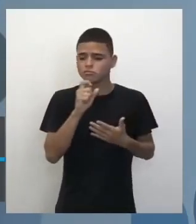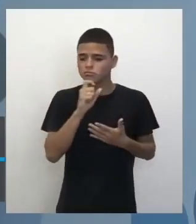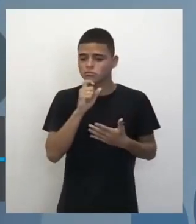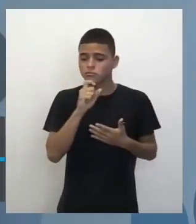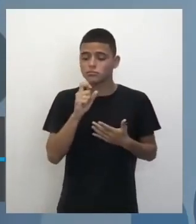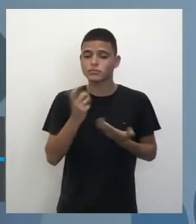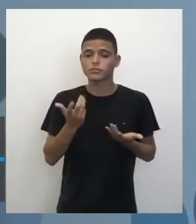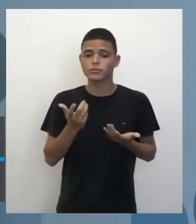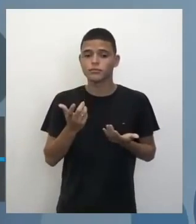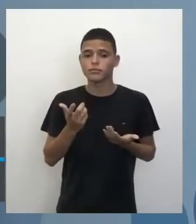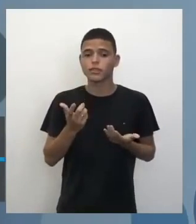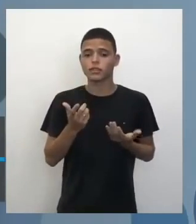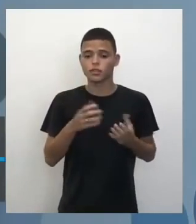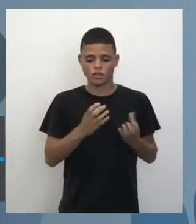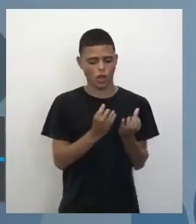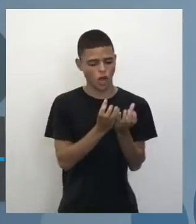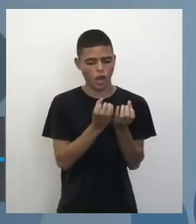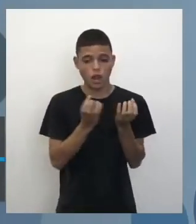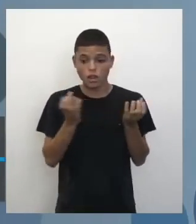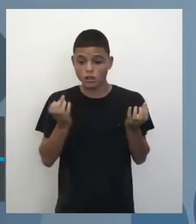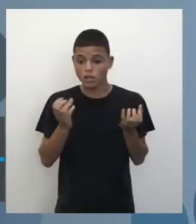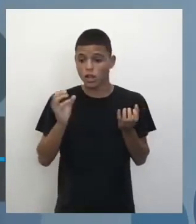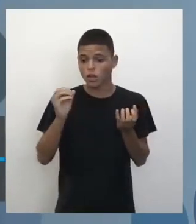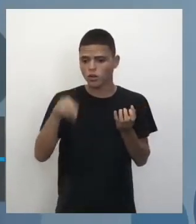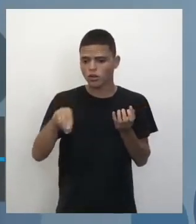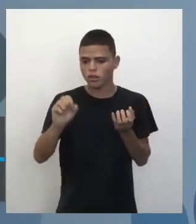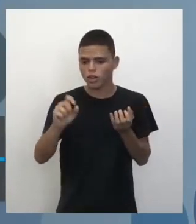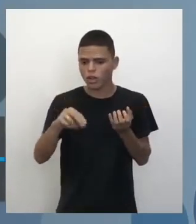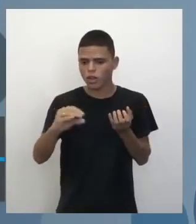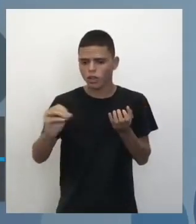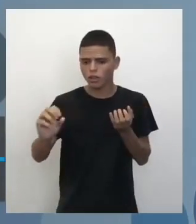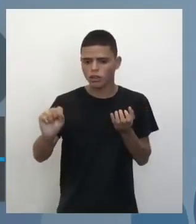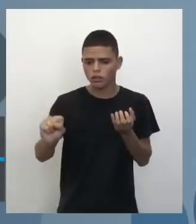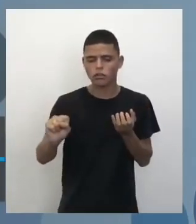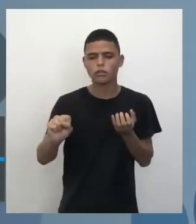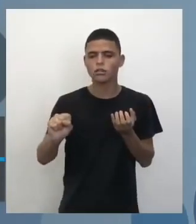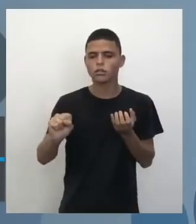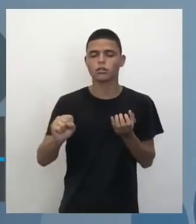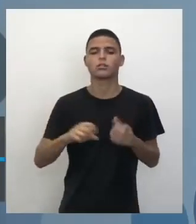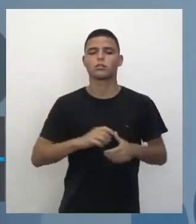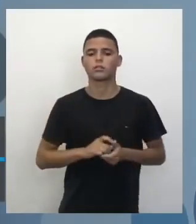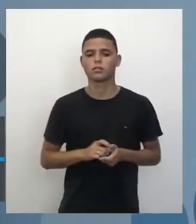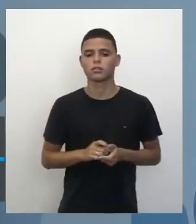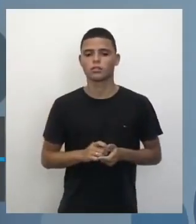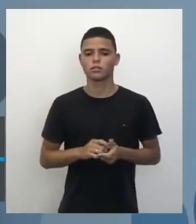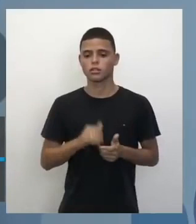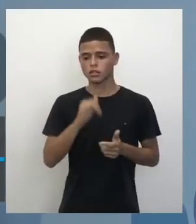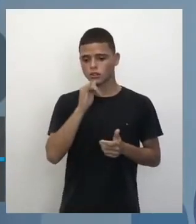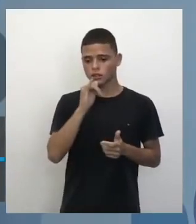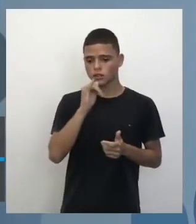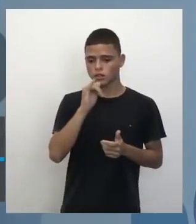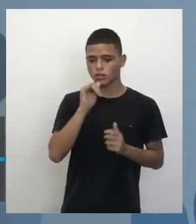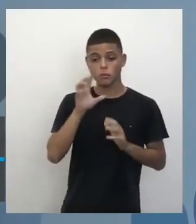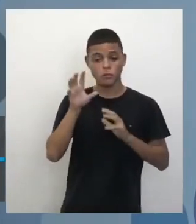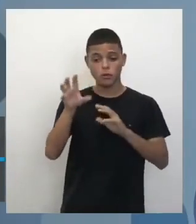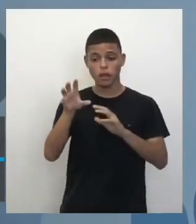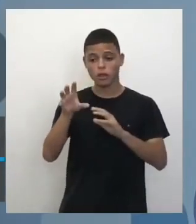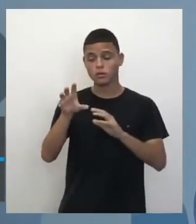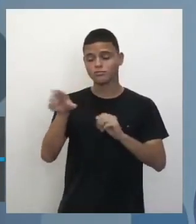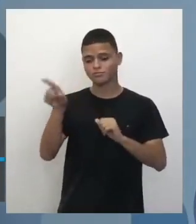lá, falando do Dogão de Osasco. Para mim, Dogão em Osasco não diz nada. Para mim, o Dogão do Bosque Maia lá em Guarulhos, que é de Guarulhos,